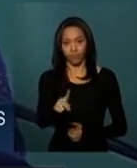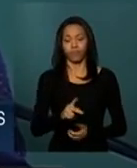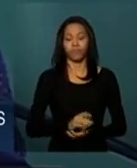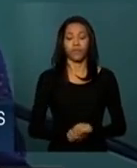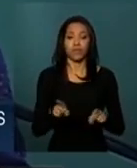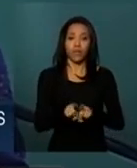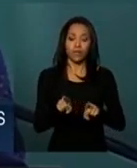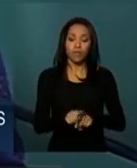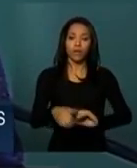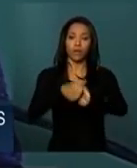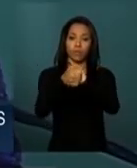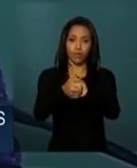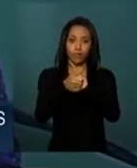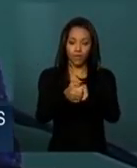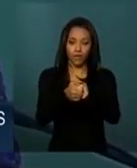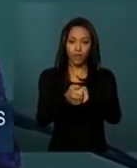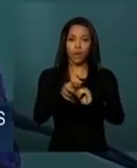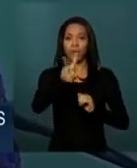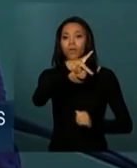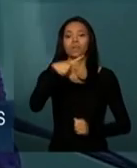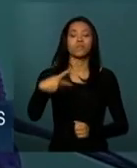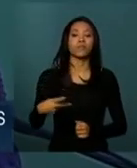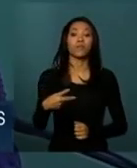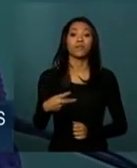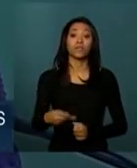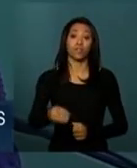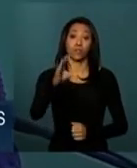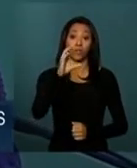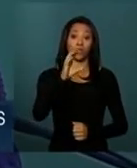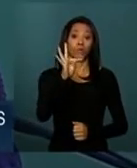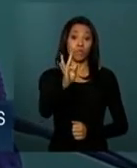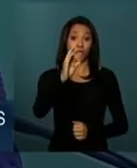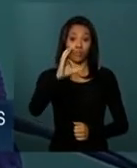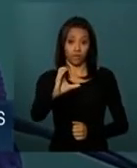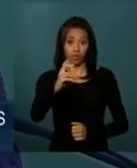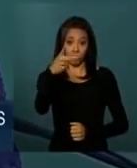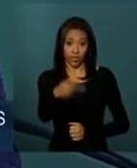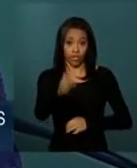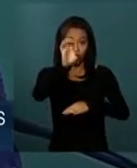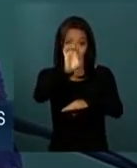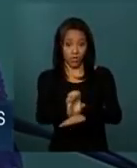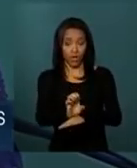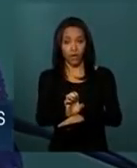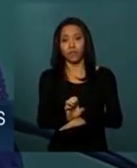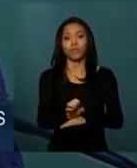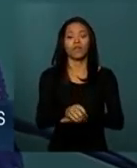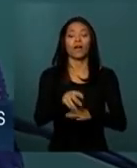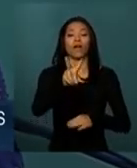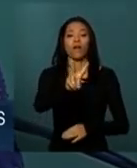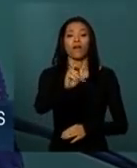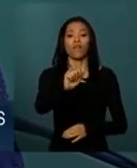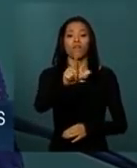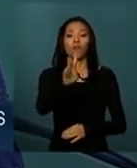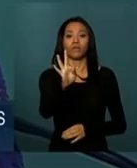Cumprimento a presidente do Tribunal de Contas do Estado, Valtânia Alvarenga.